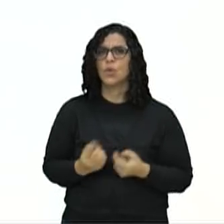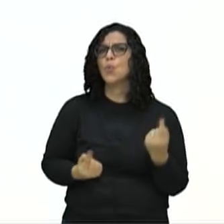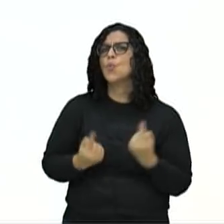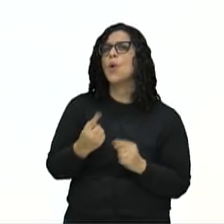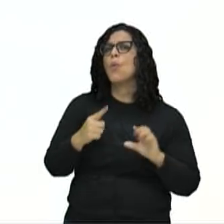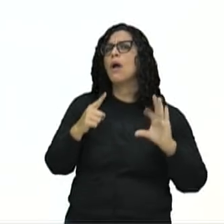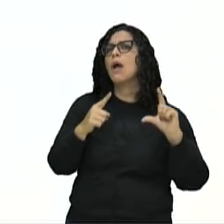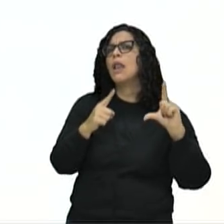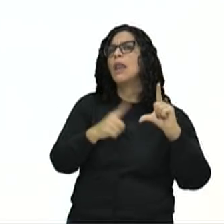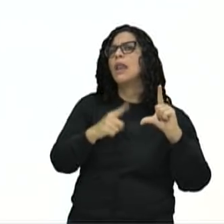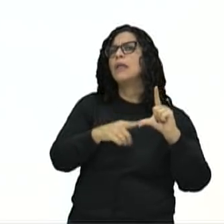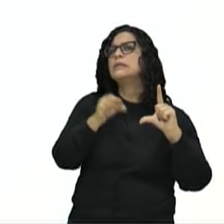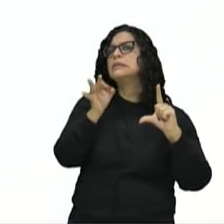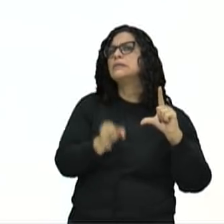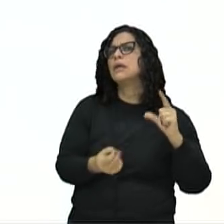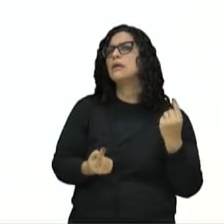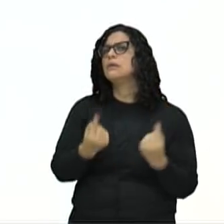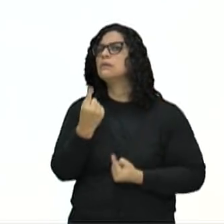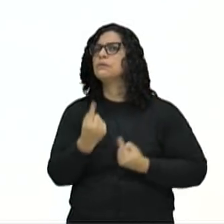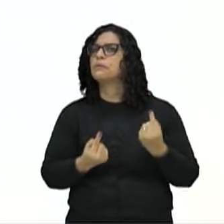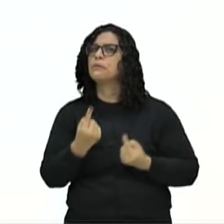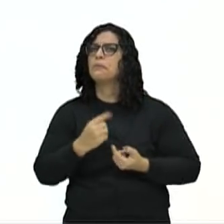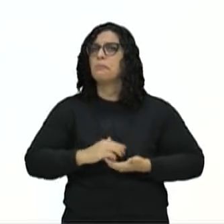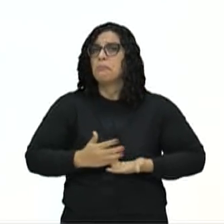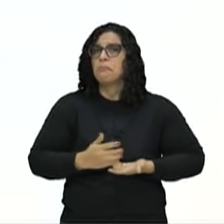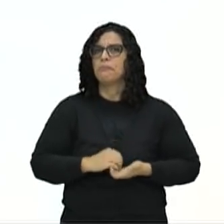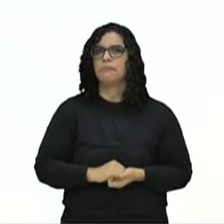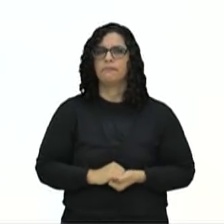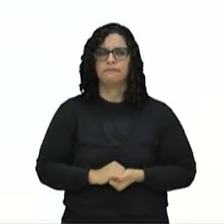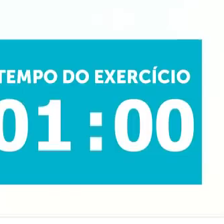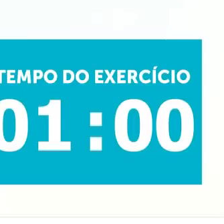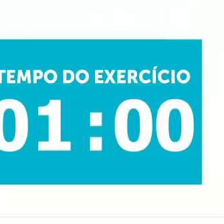Qual seria a alternativa correta?